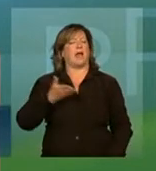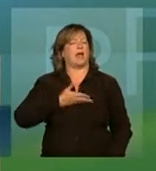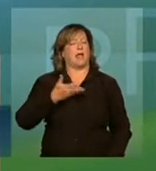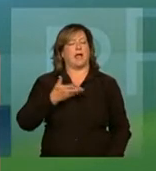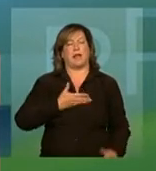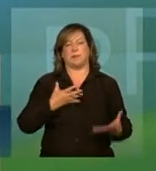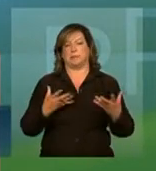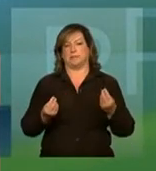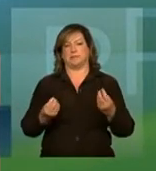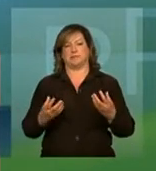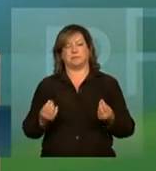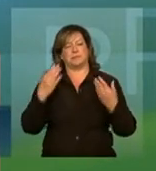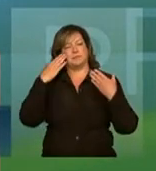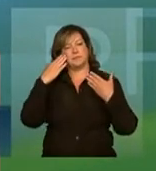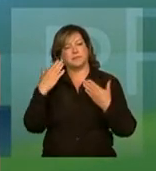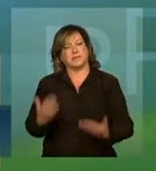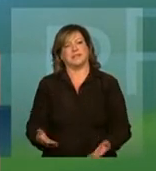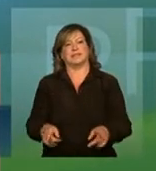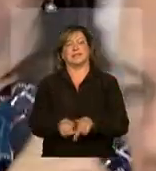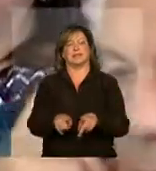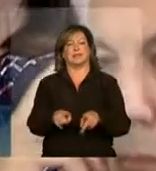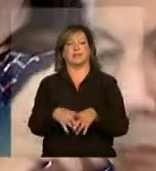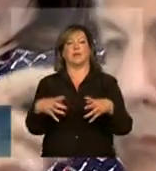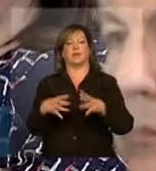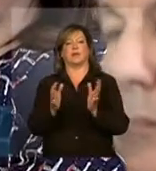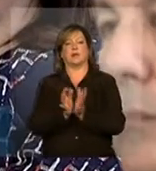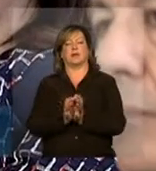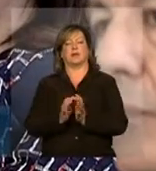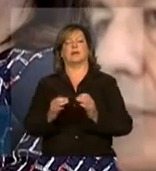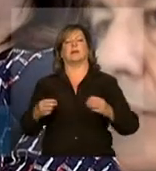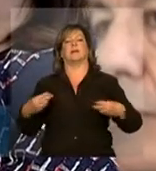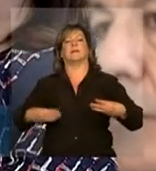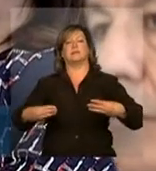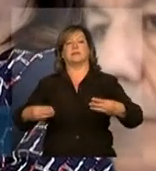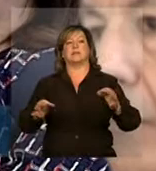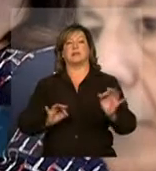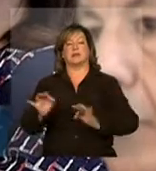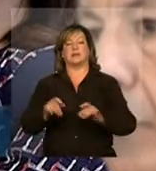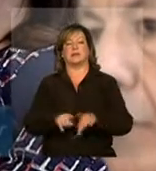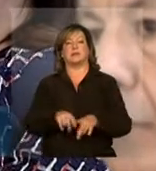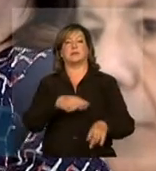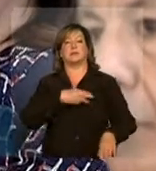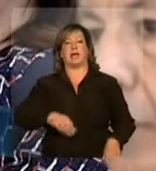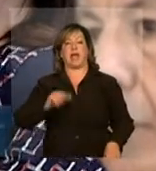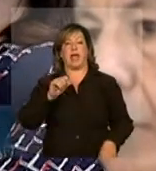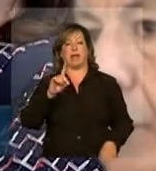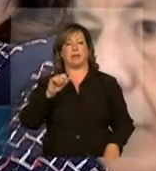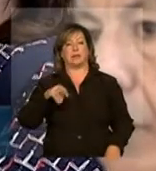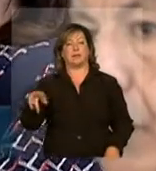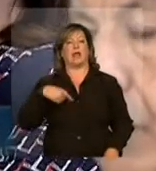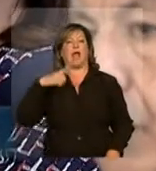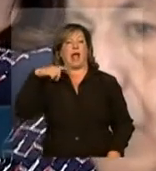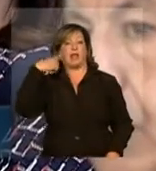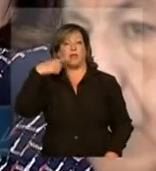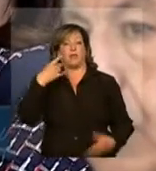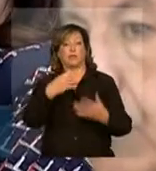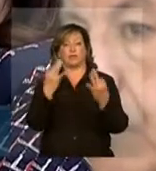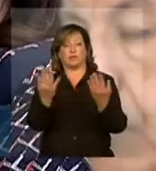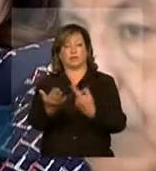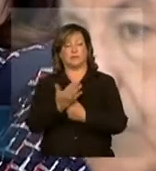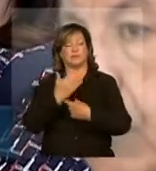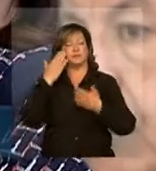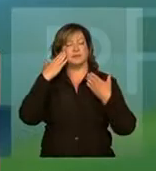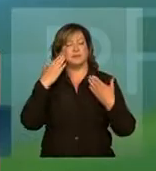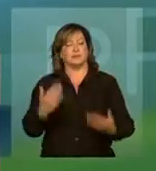e amiga, e toda a equipe do Ministério do Planejamento, ao ministro Adams e seus valorosos advogados, a toda a